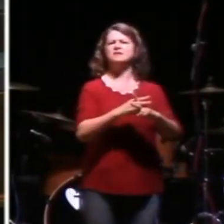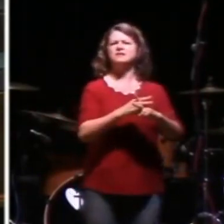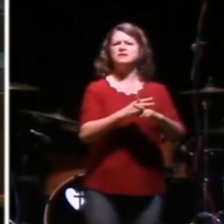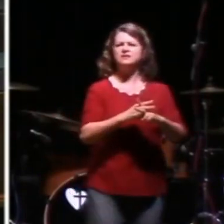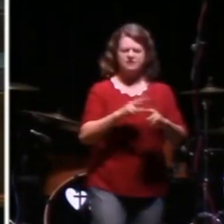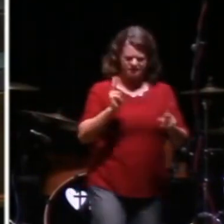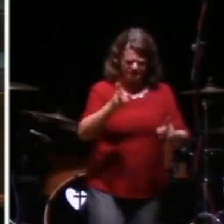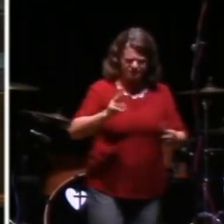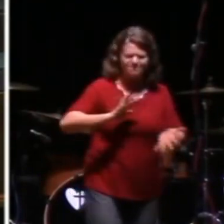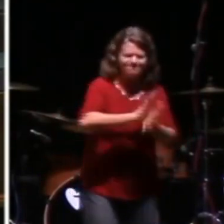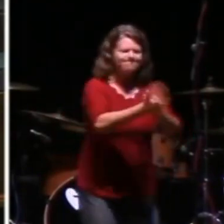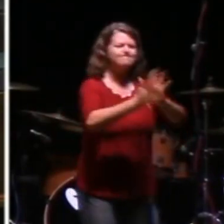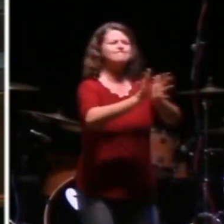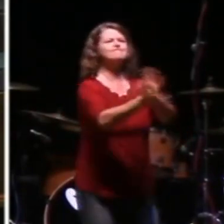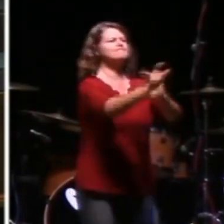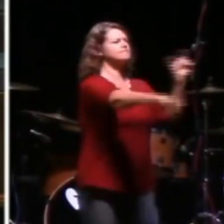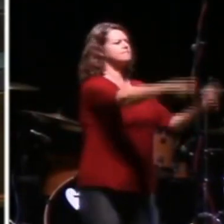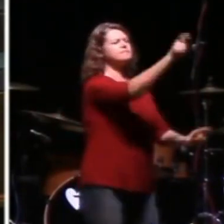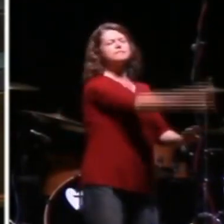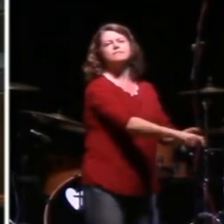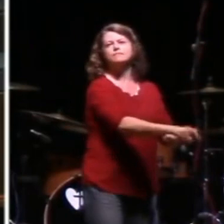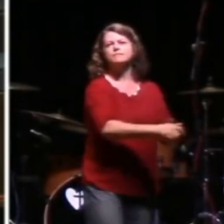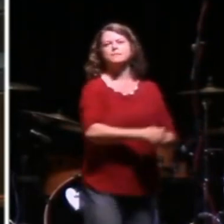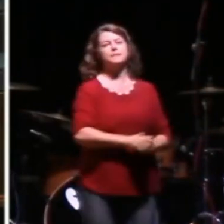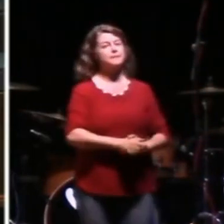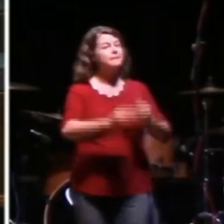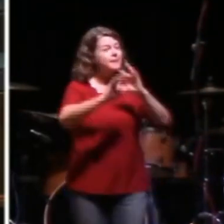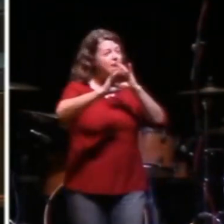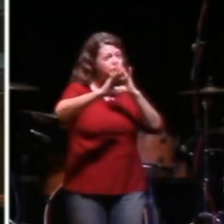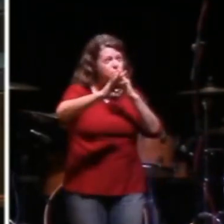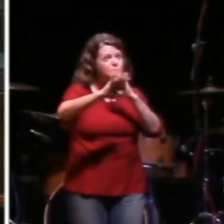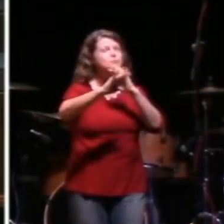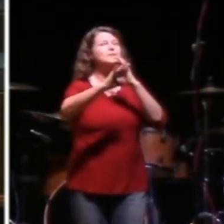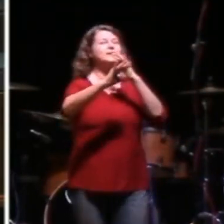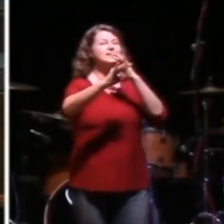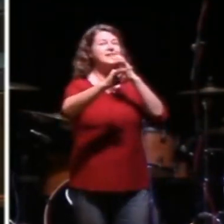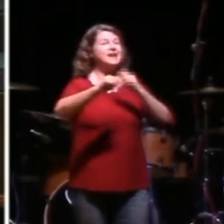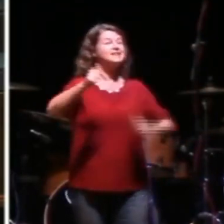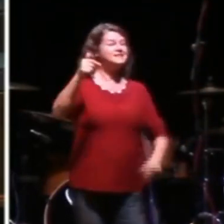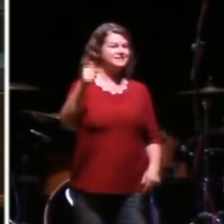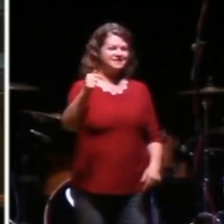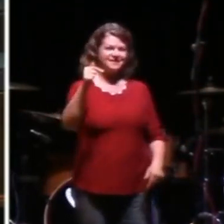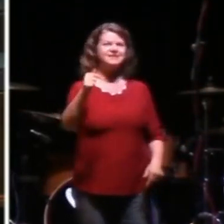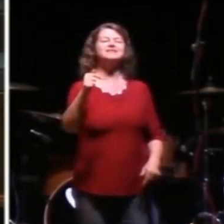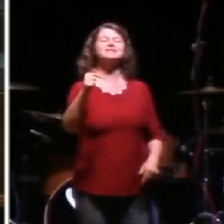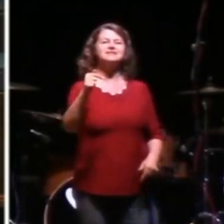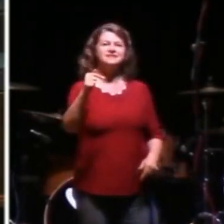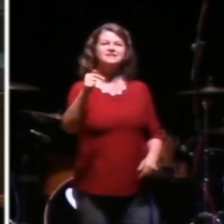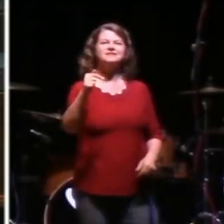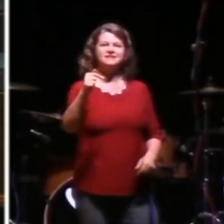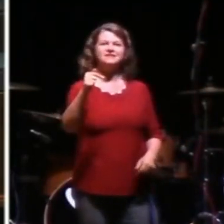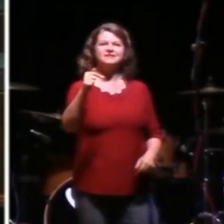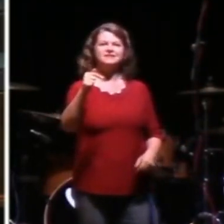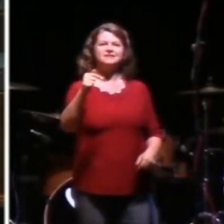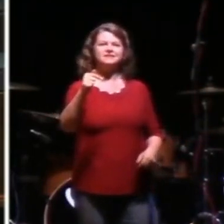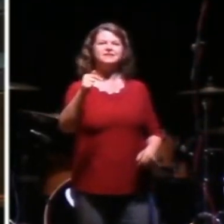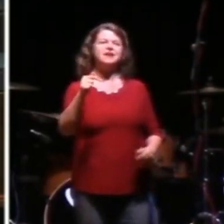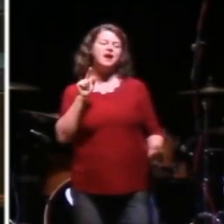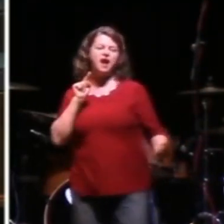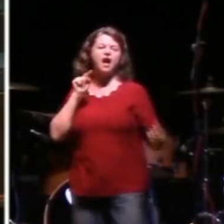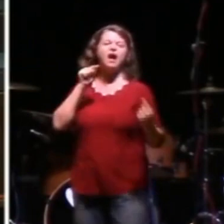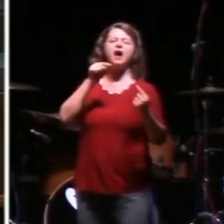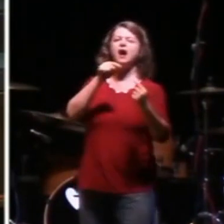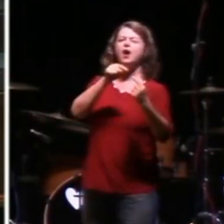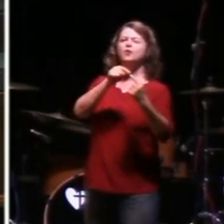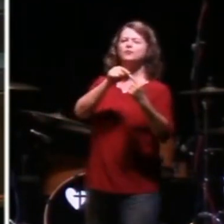para destruir vidas essas trombetas foi e vai sete para que o povo se